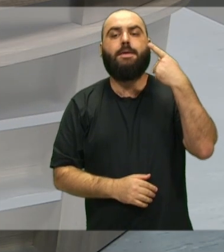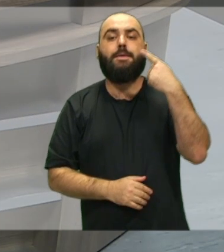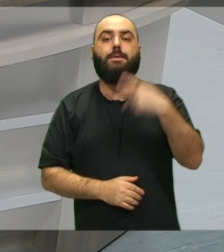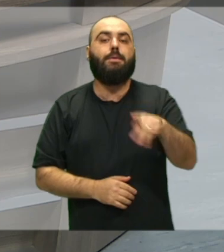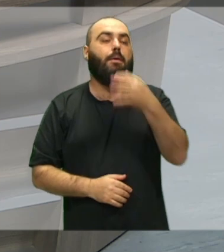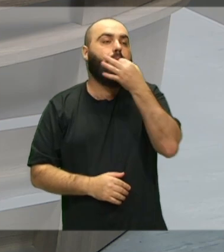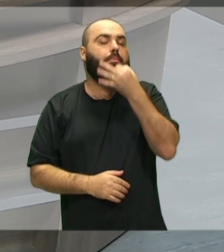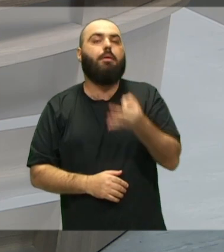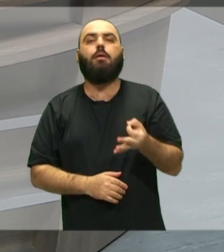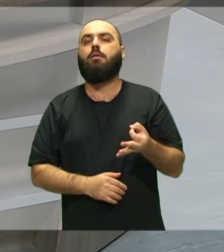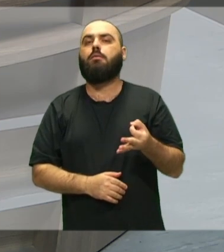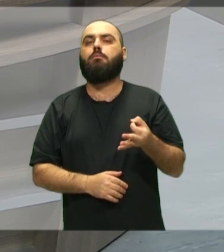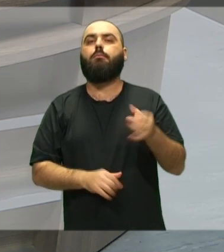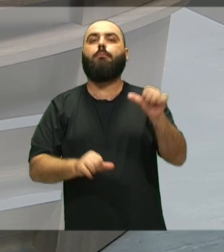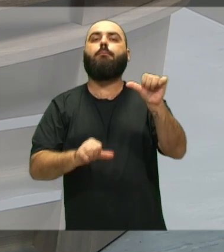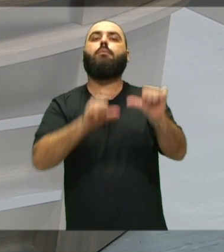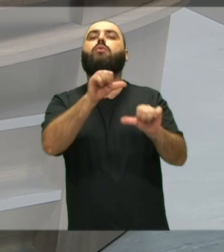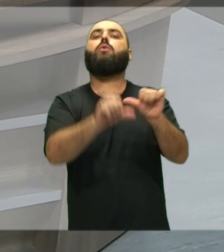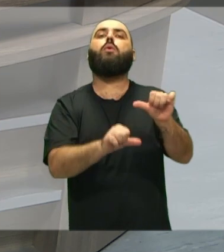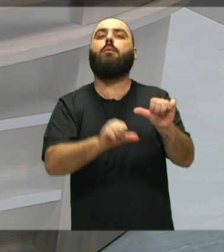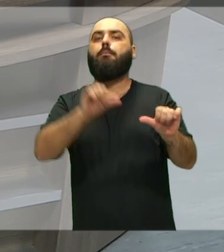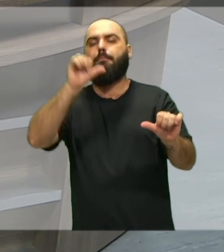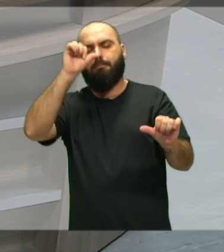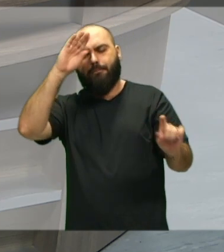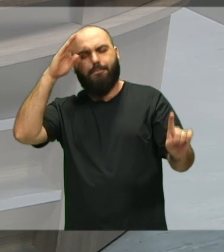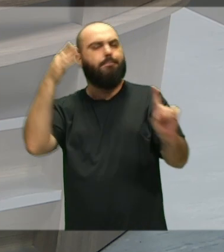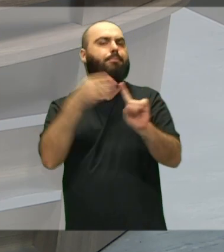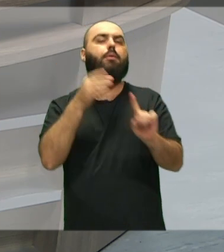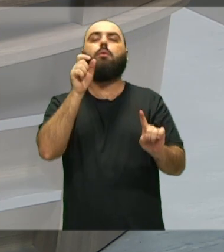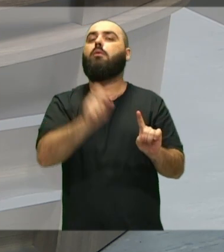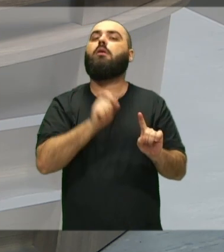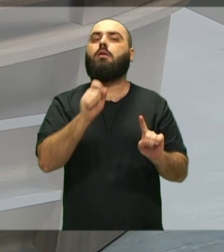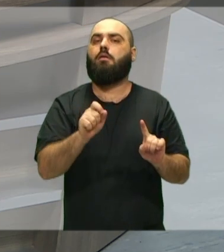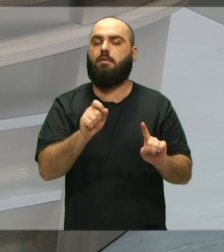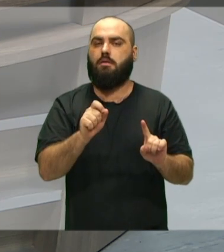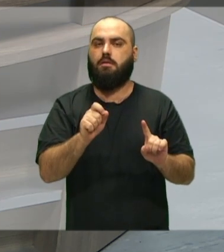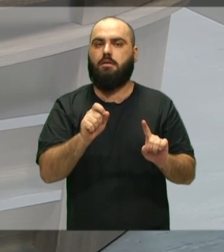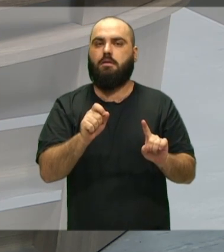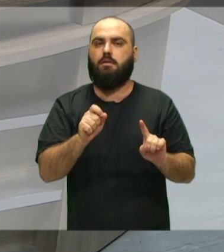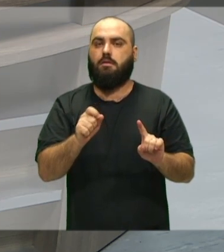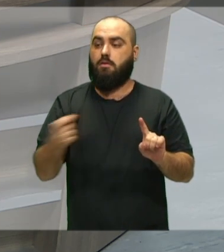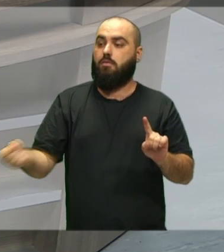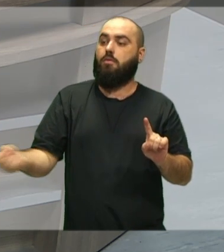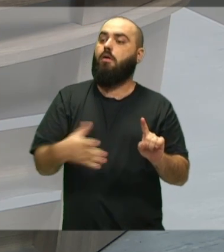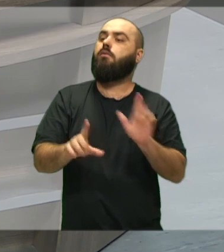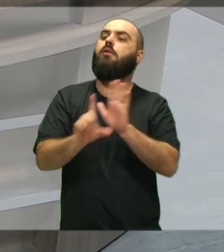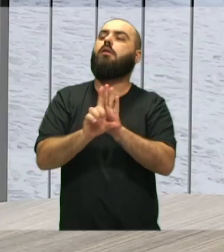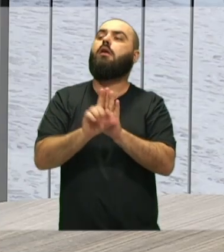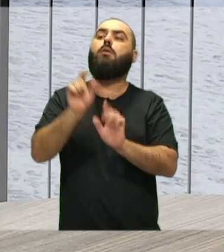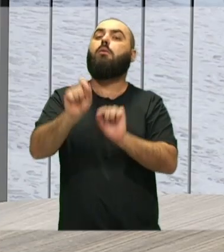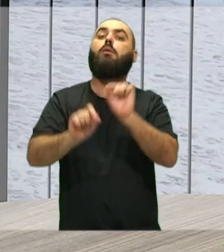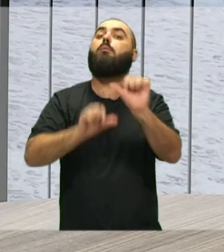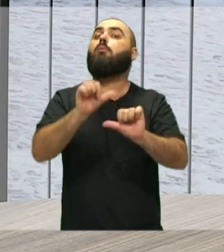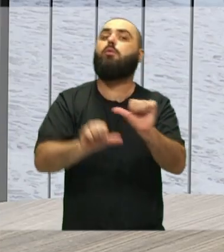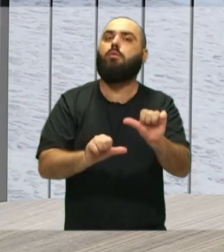principais mudanças da legislação que estava em vigor até bem pouco tempo para essa nova? Muito bem.